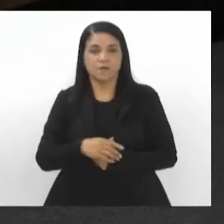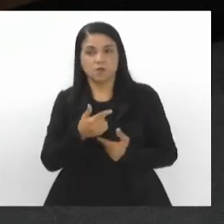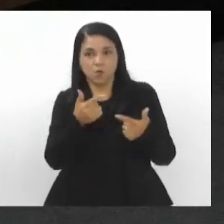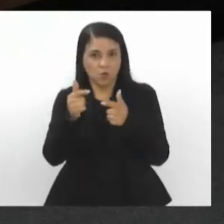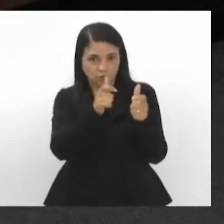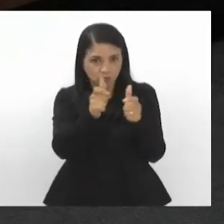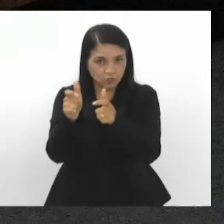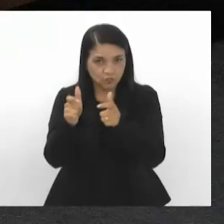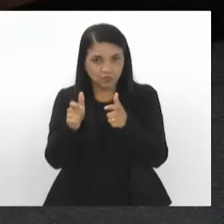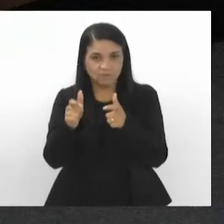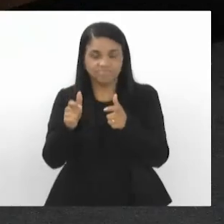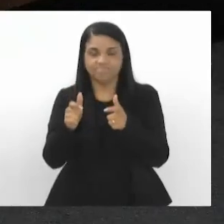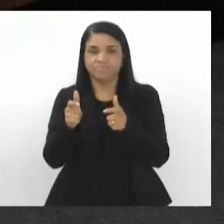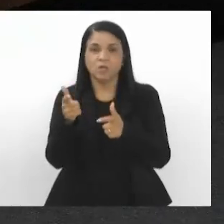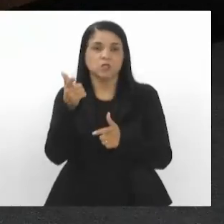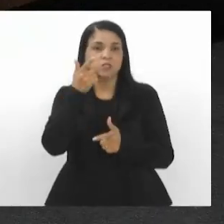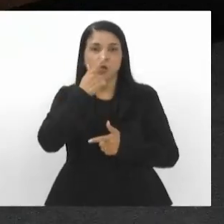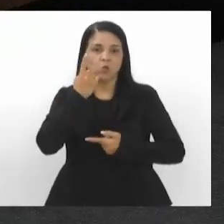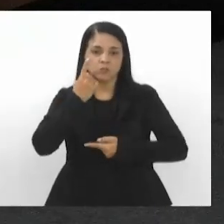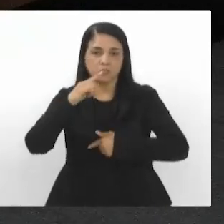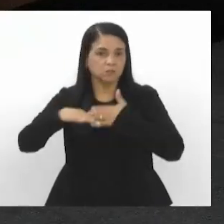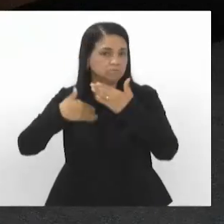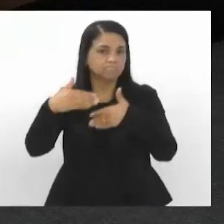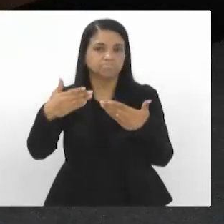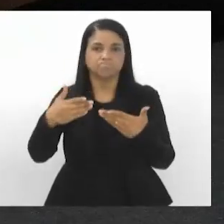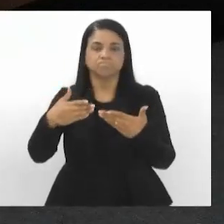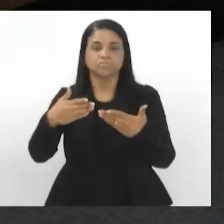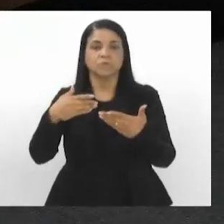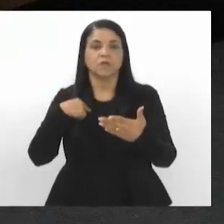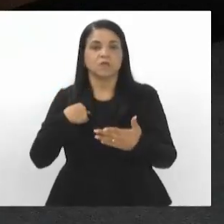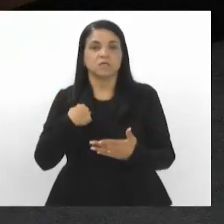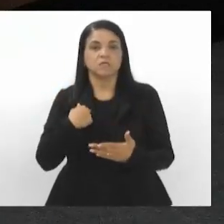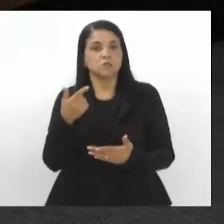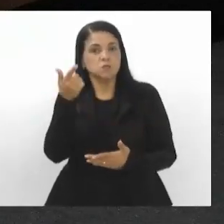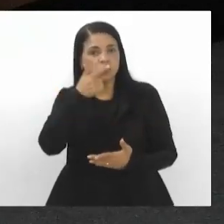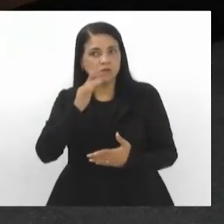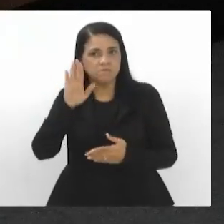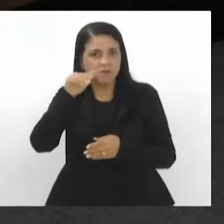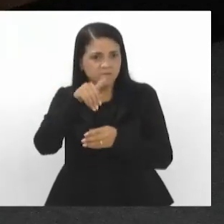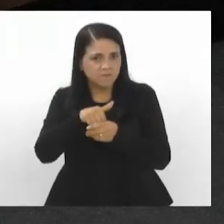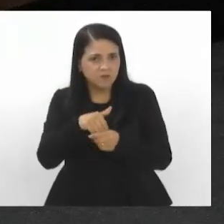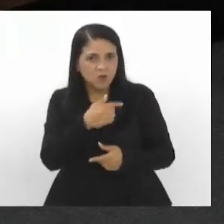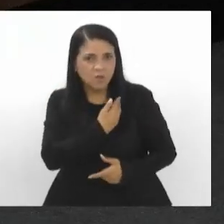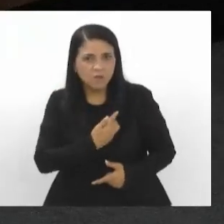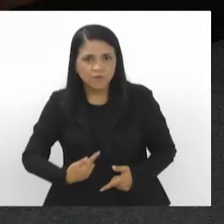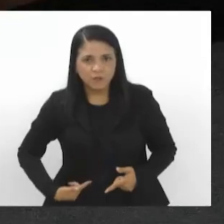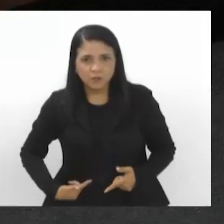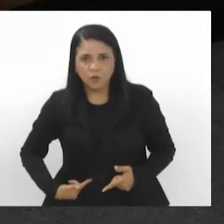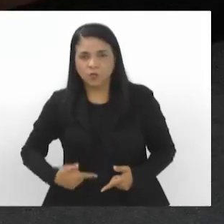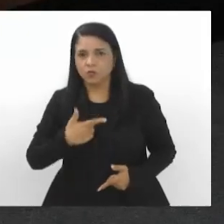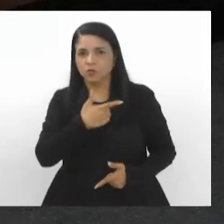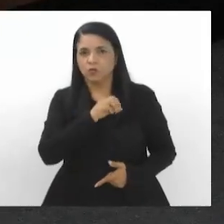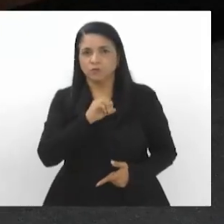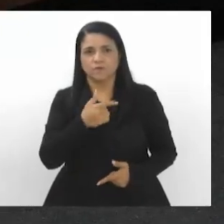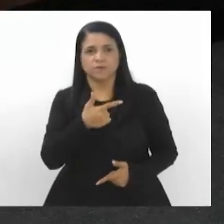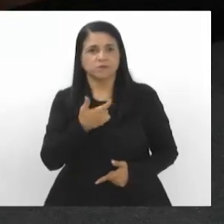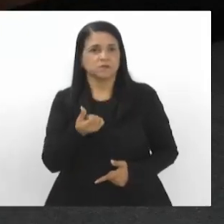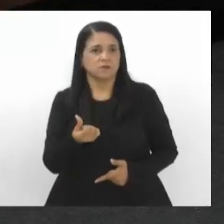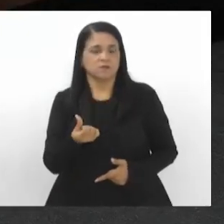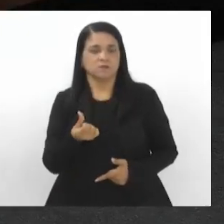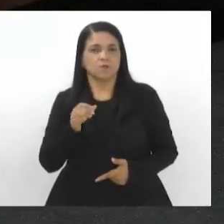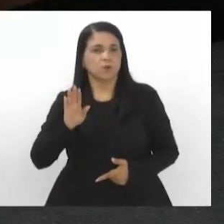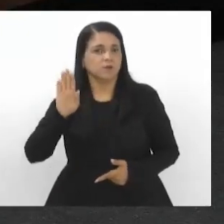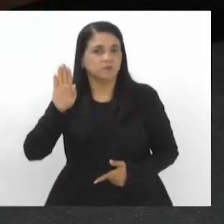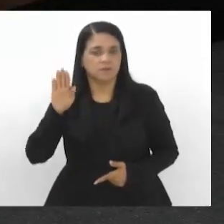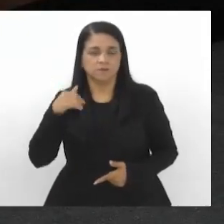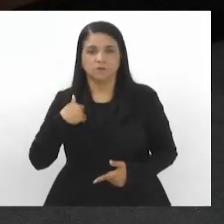não alcem voos maiores e se coloquem como governador do Estado do Rio em 2026. Então, por isso, o nobre presidente e nobre amigo